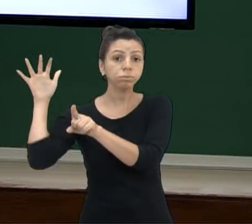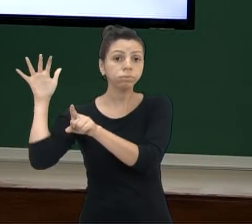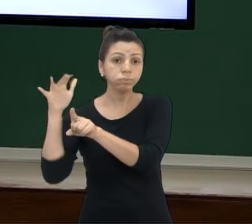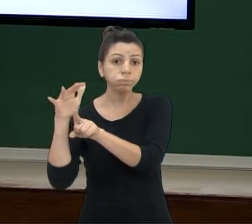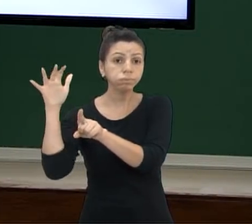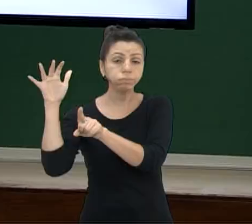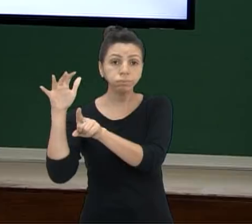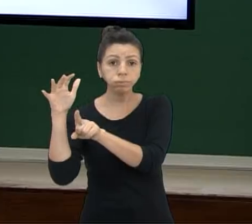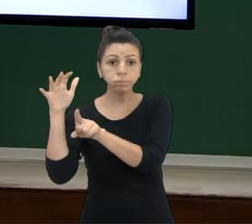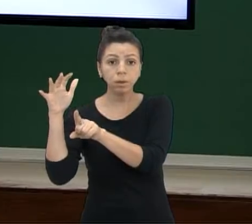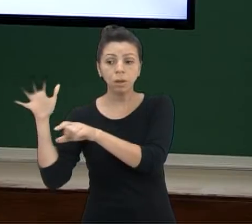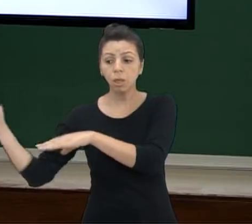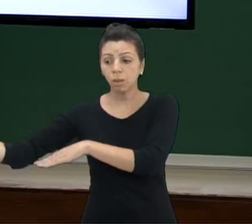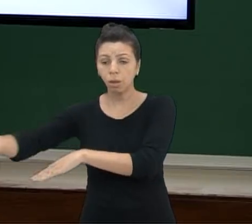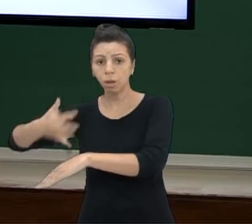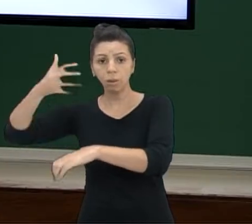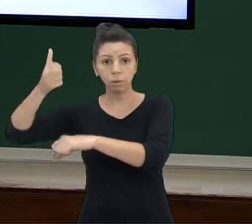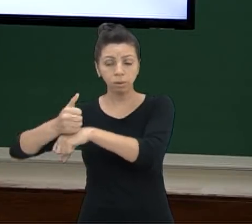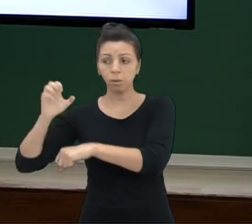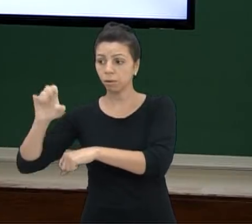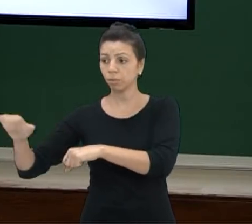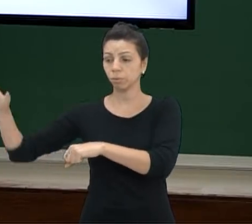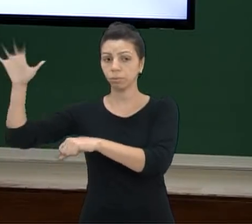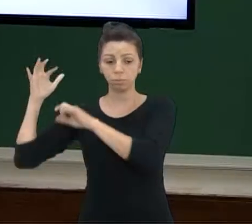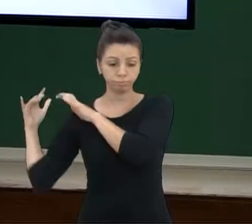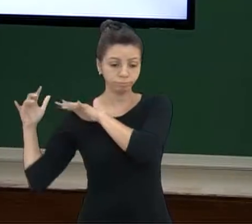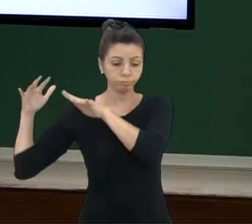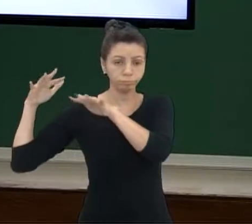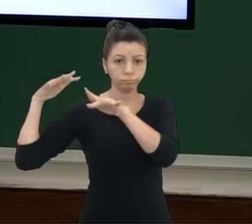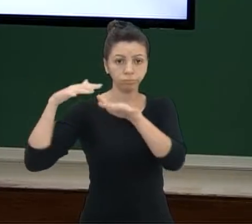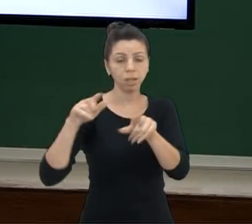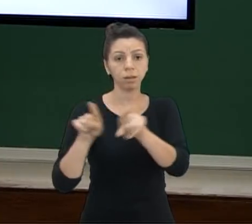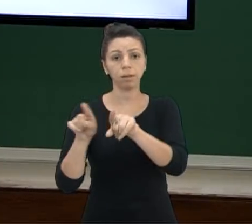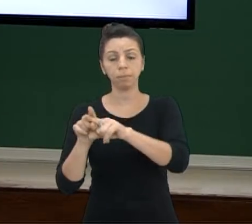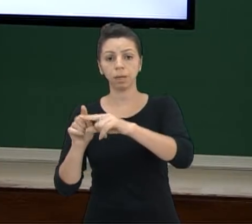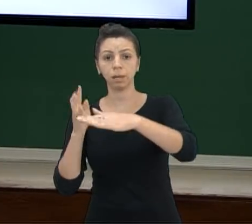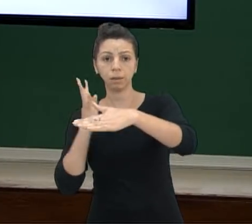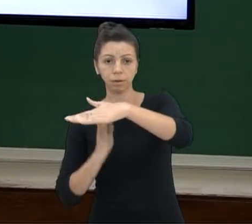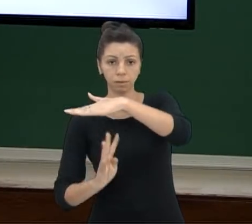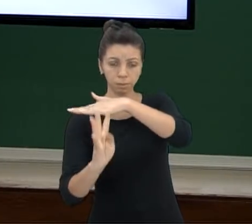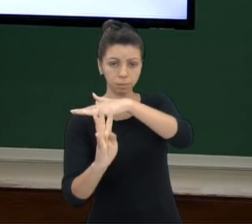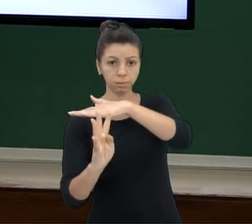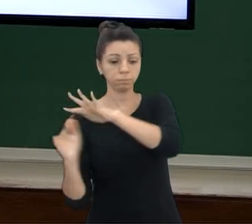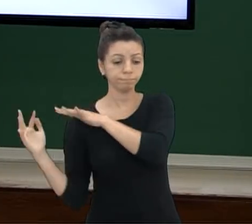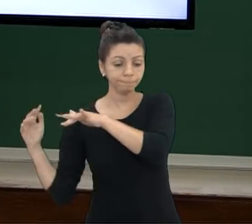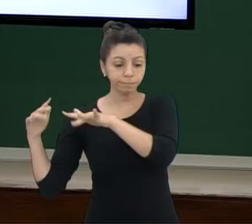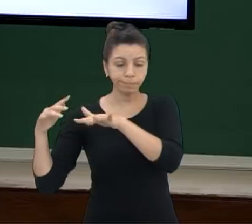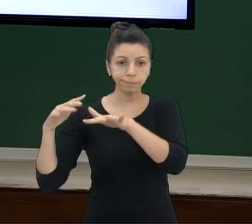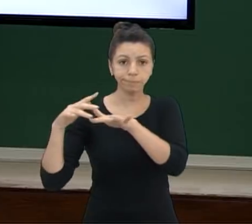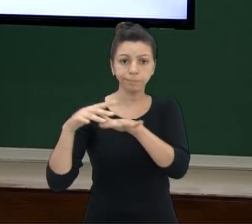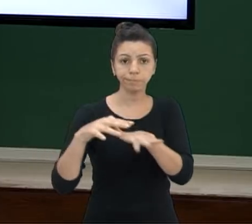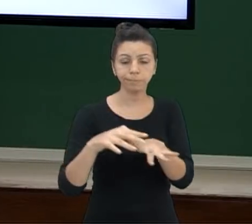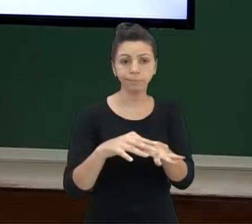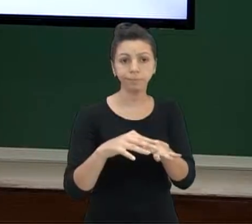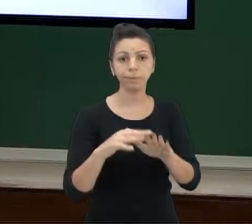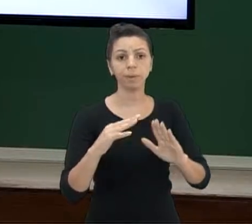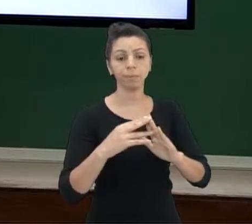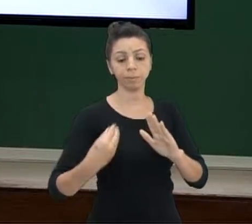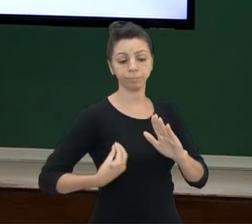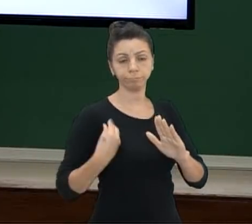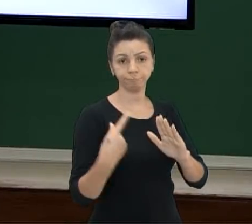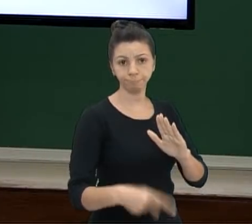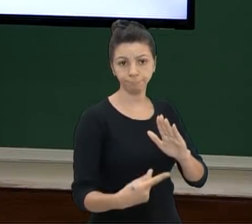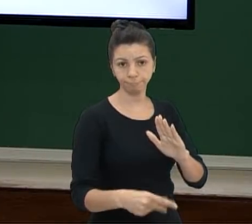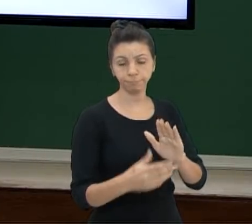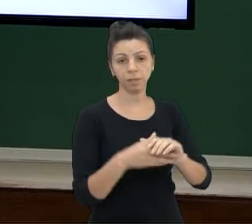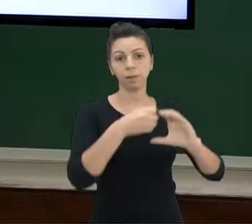dos colonizadores e dos imigrantes europeus, que vieram para o continente americano e acabaram se estabelecendo nessa região em